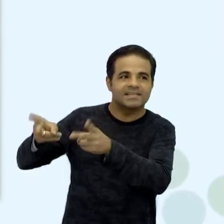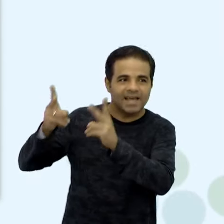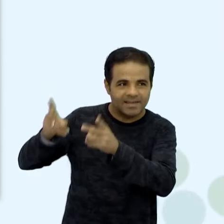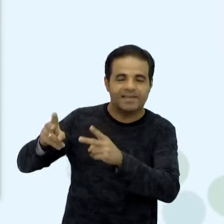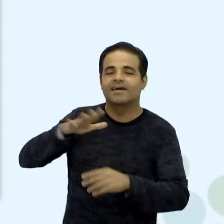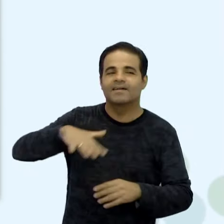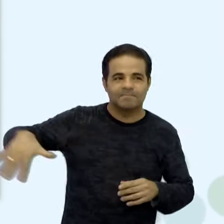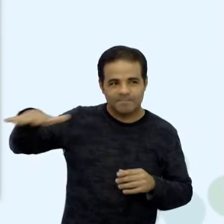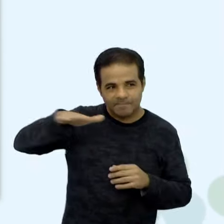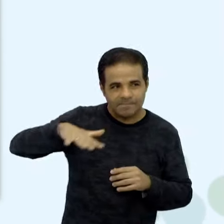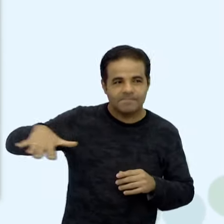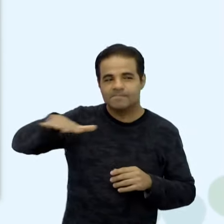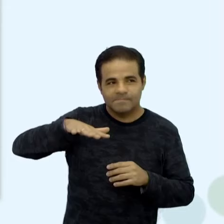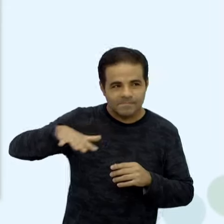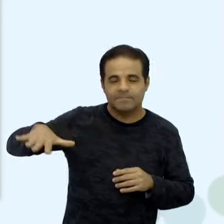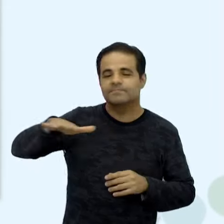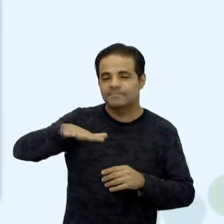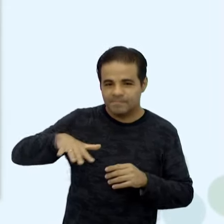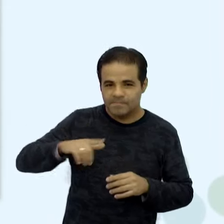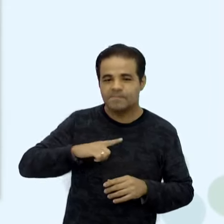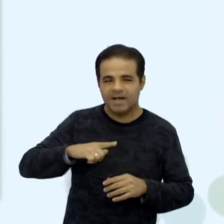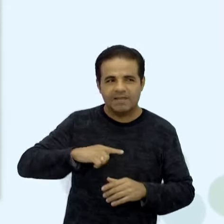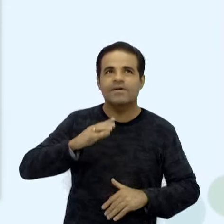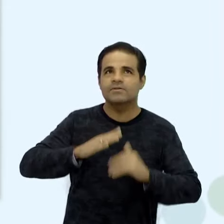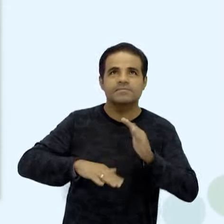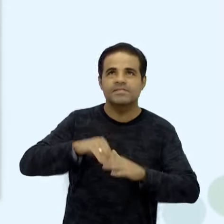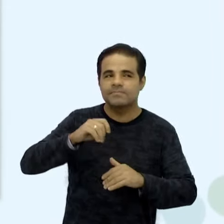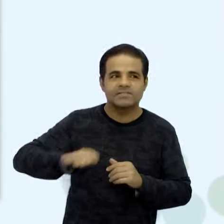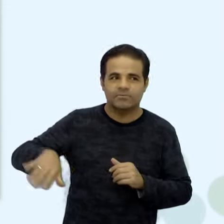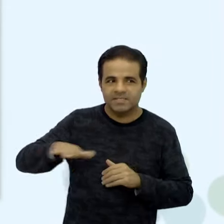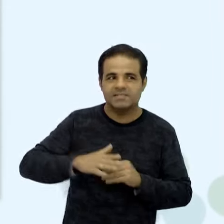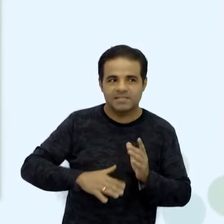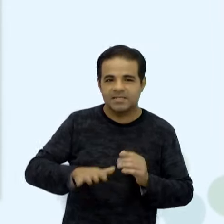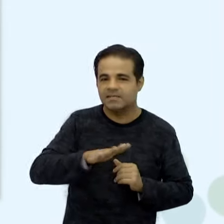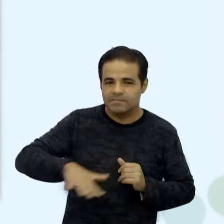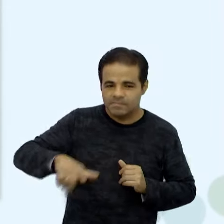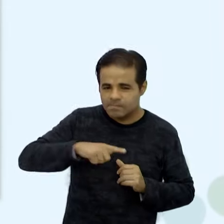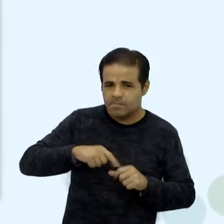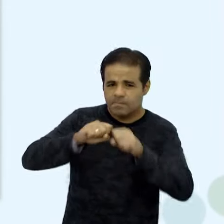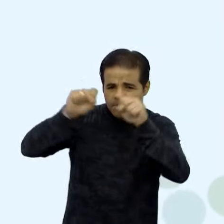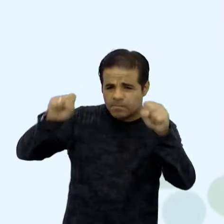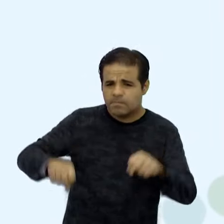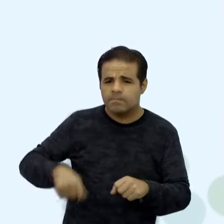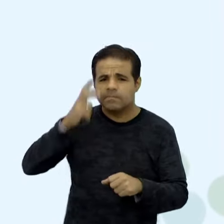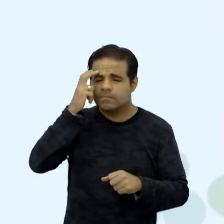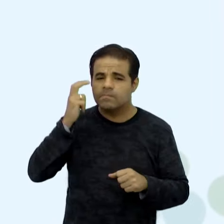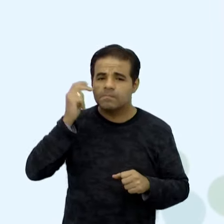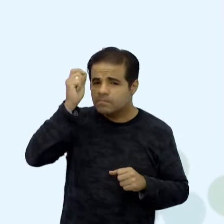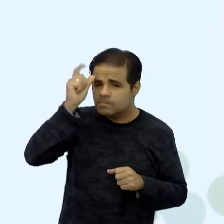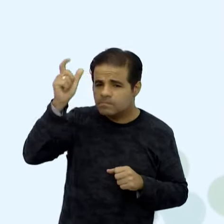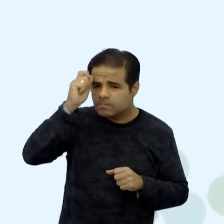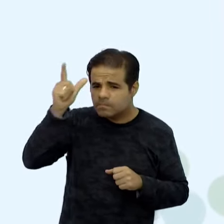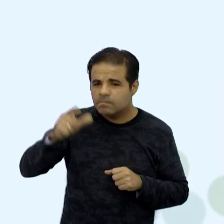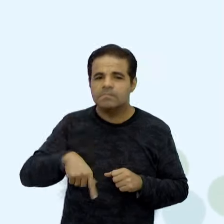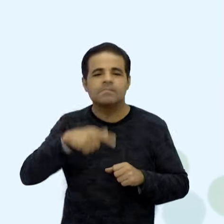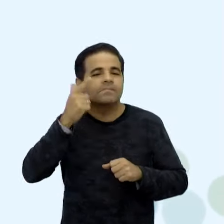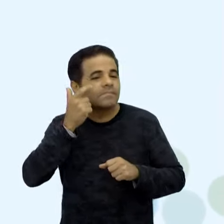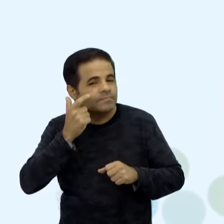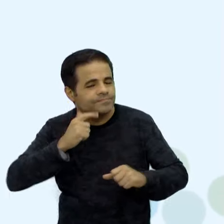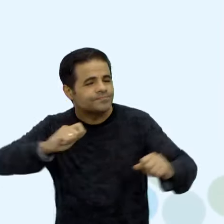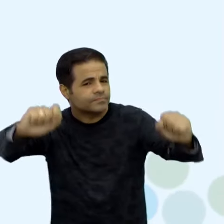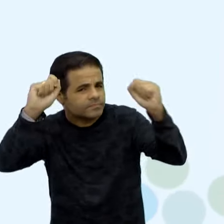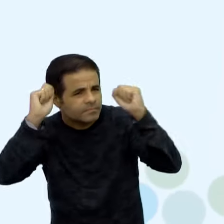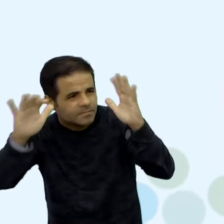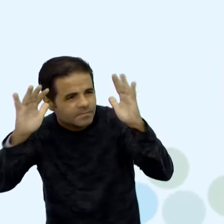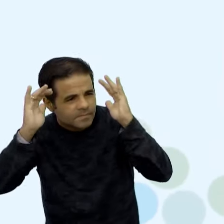Esses banheiros existem, né, na nossa sociedade, na nossa paisagem cultural? Bem, vamos refletir